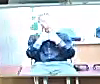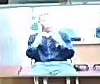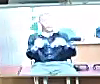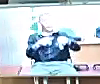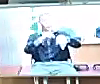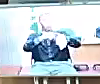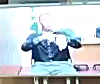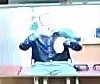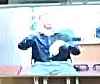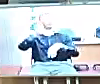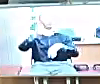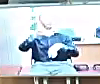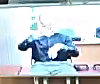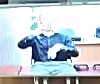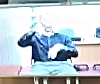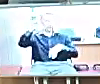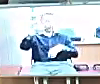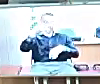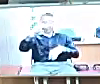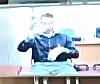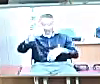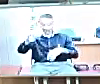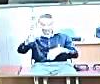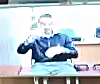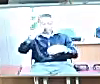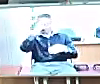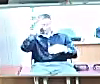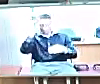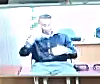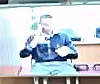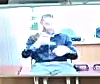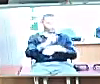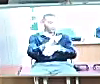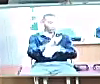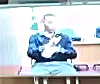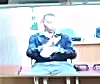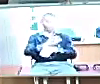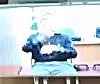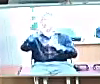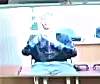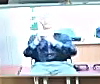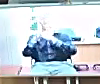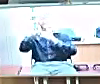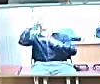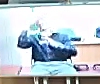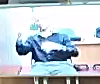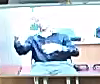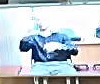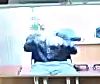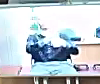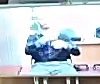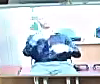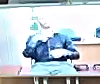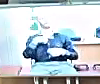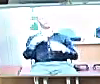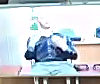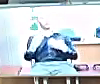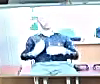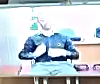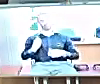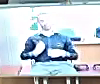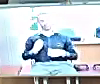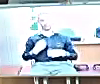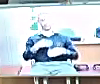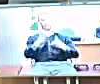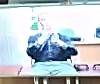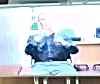horas após as 10 horas a vaga do inscrito que não se credenciou será disponibilizada para inscrição se inscrições presenciais na fila de espera